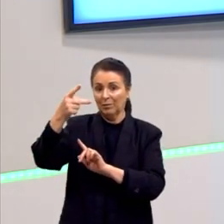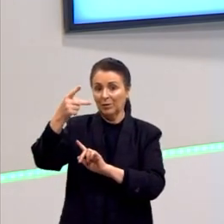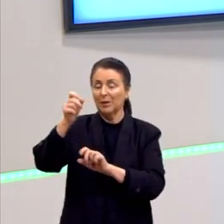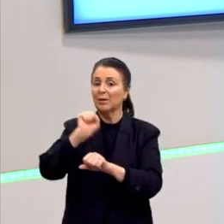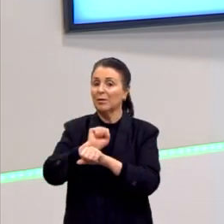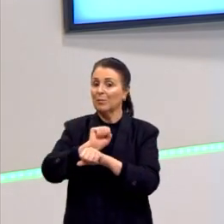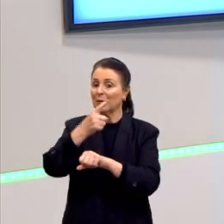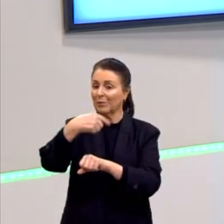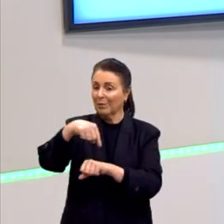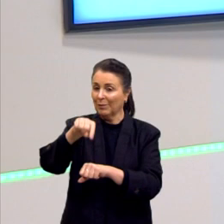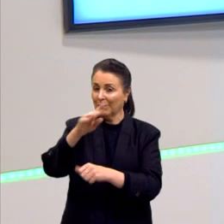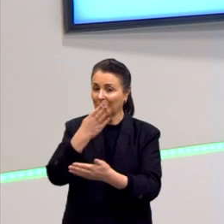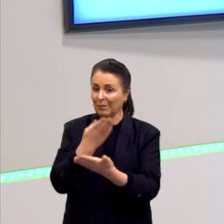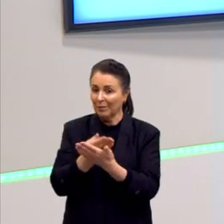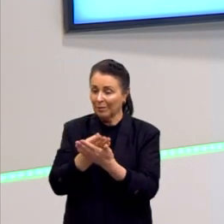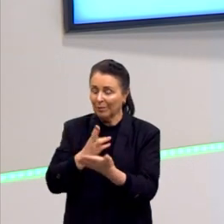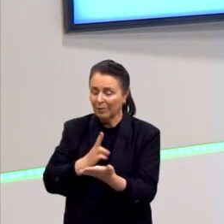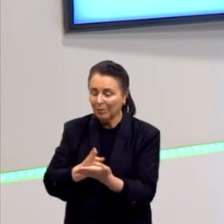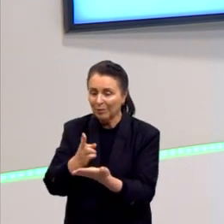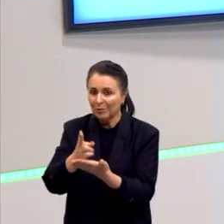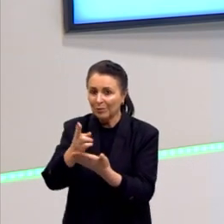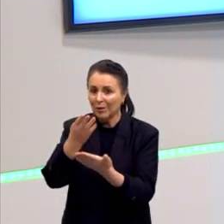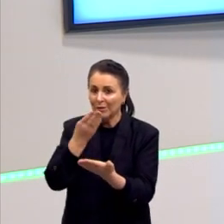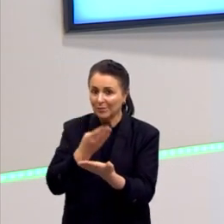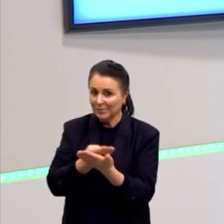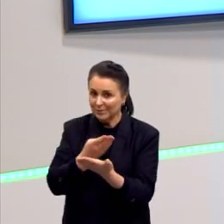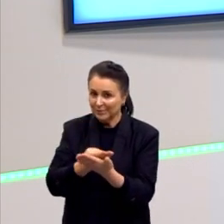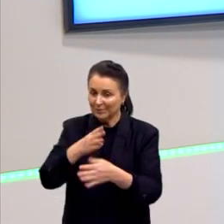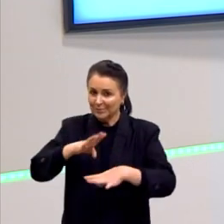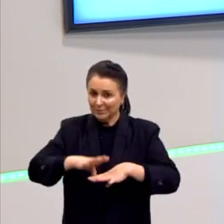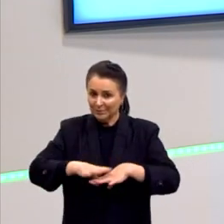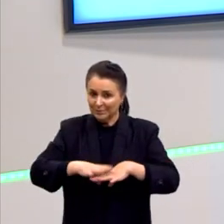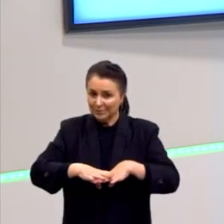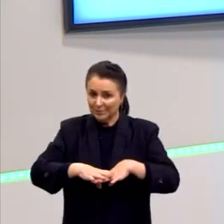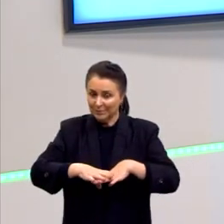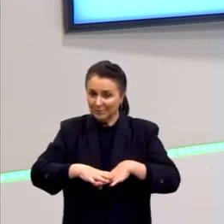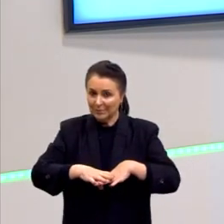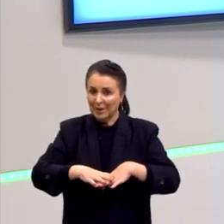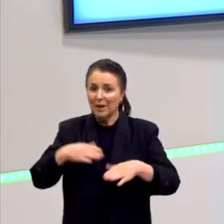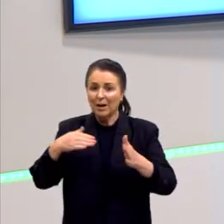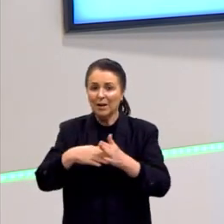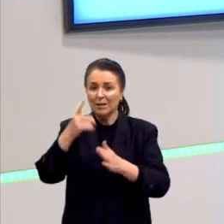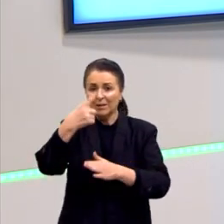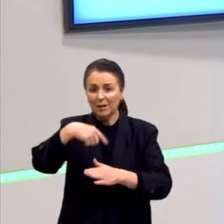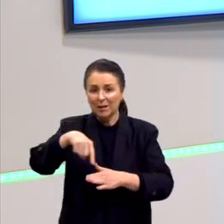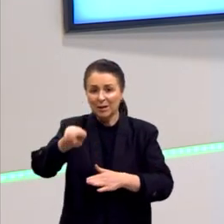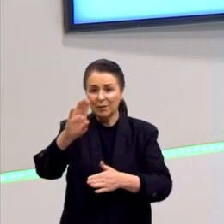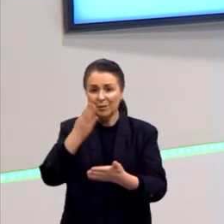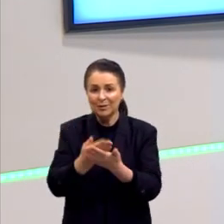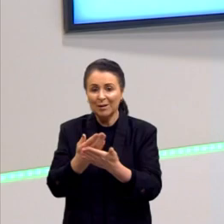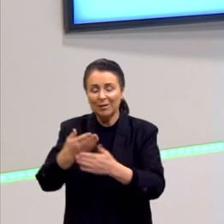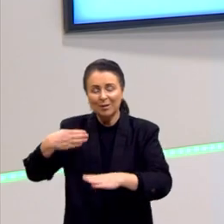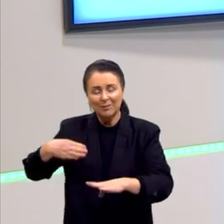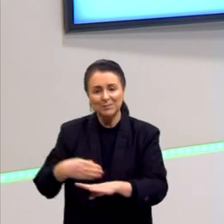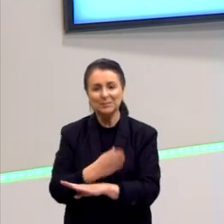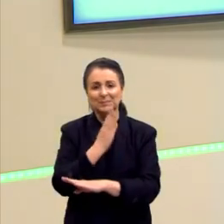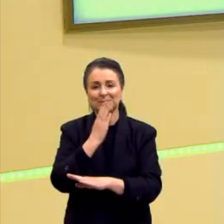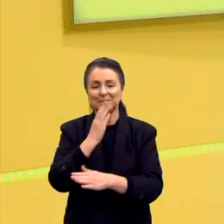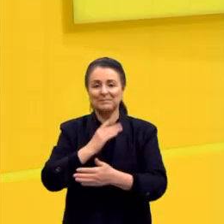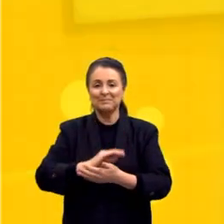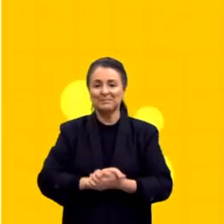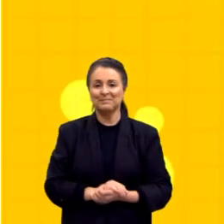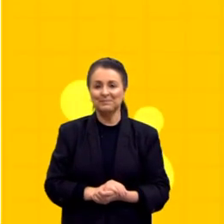vocês para nossa para dar continuidade aí nos nossos estudos certo até a próxima então gente partiu passar